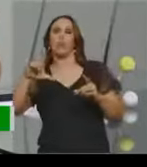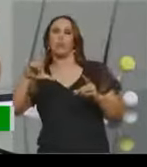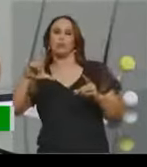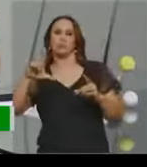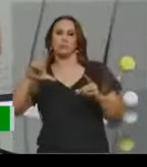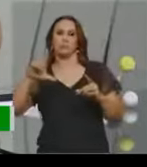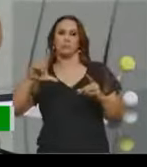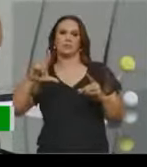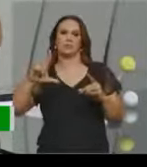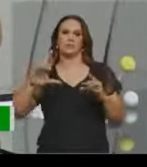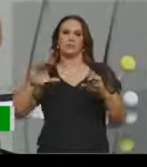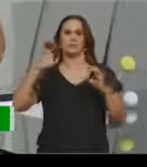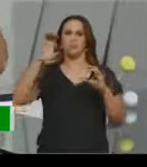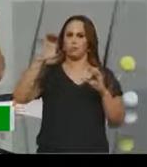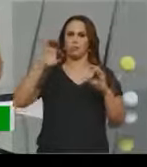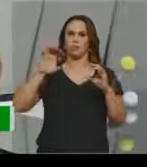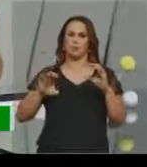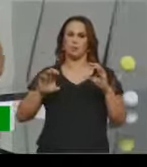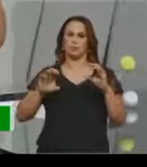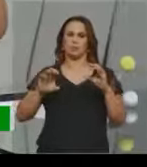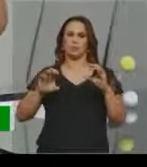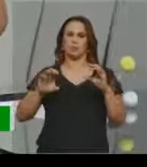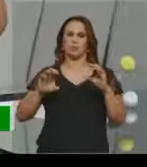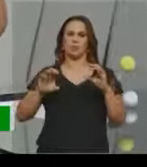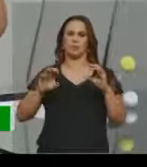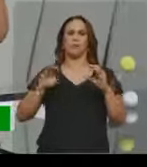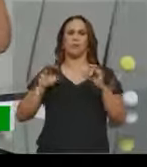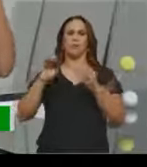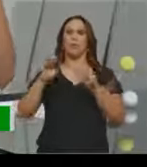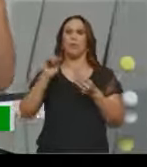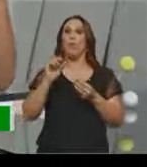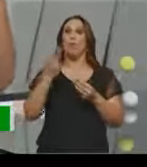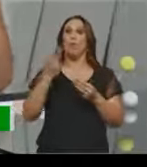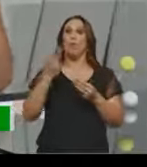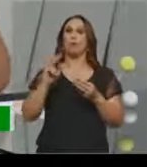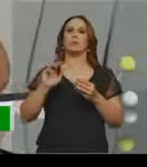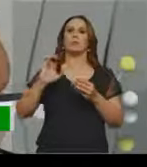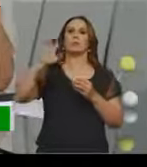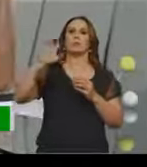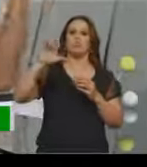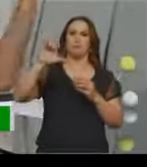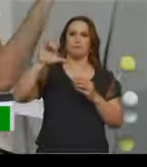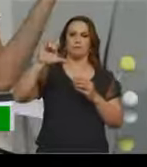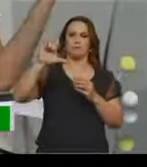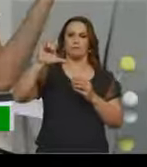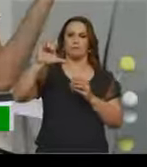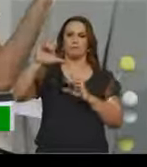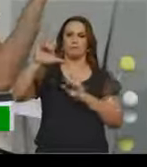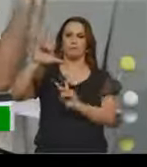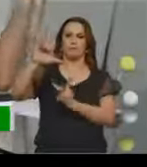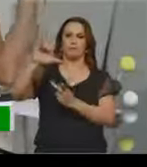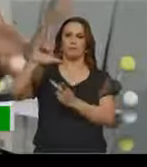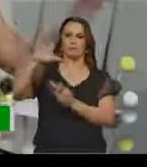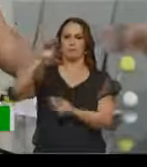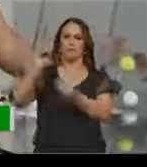se eu trocar esse cloro por esse hidrogênio, colocar a bolinha amarela aqui em cima, eu estou representando substâncias